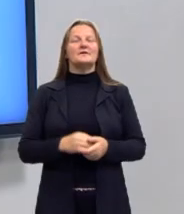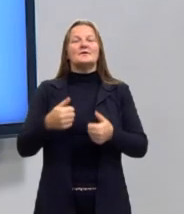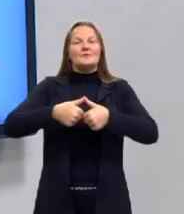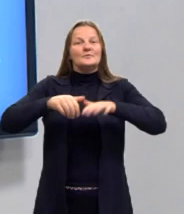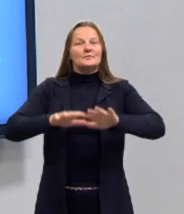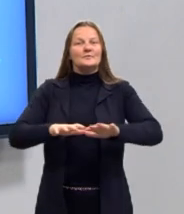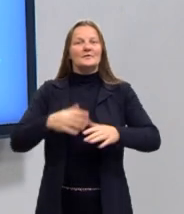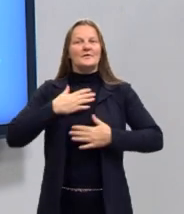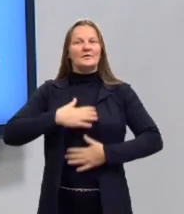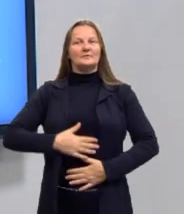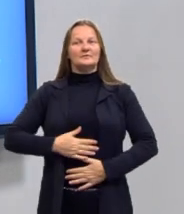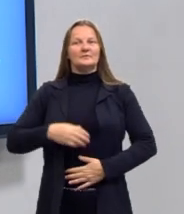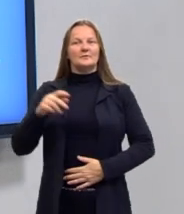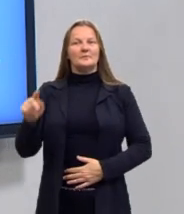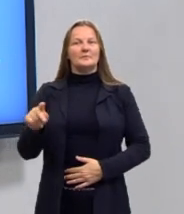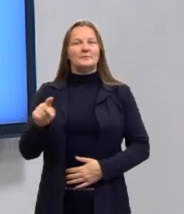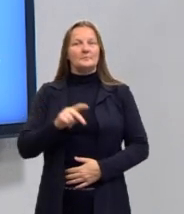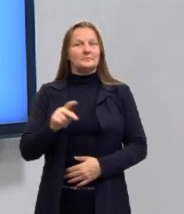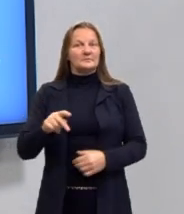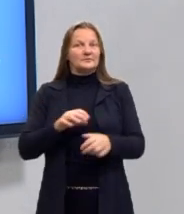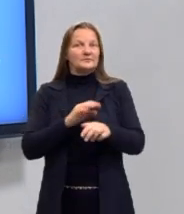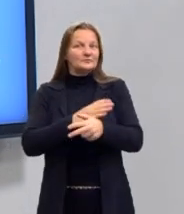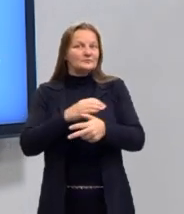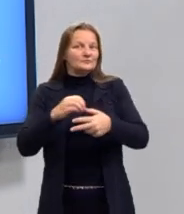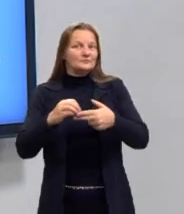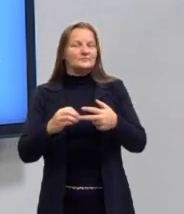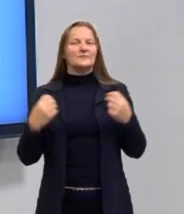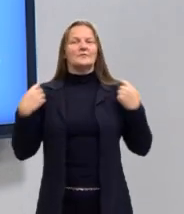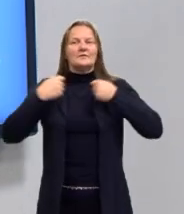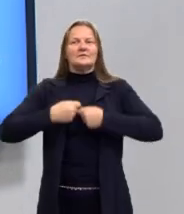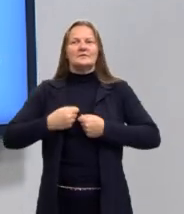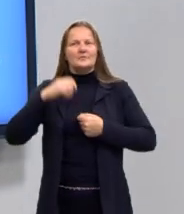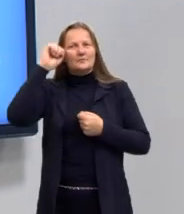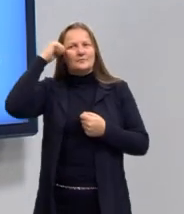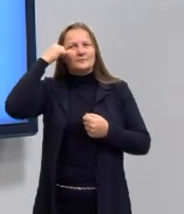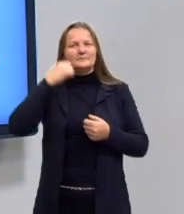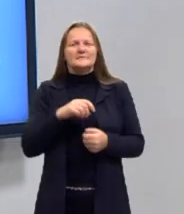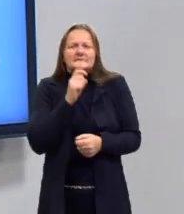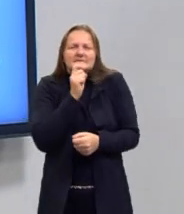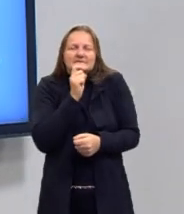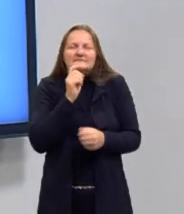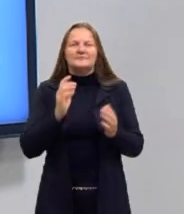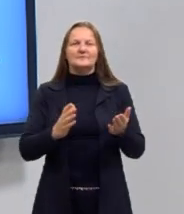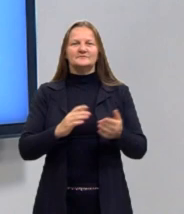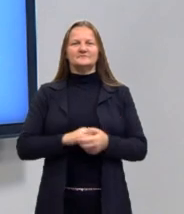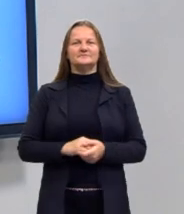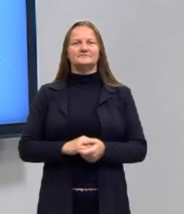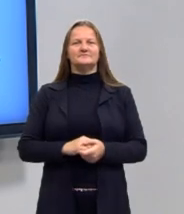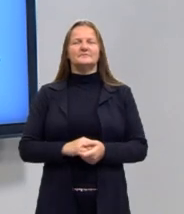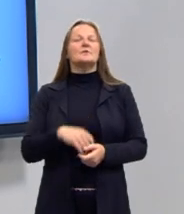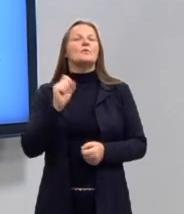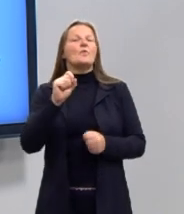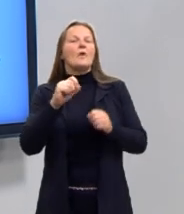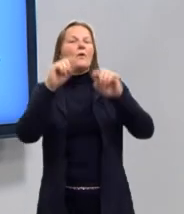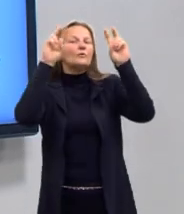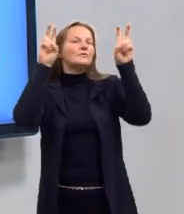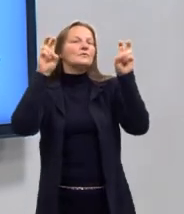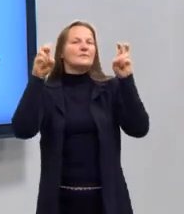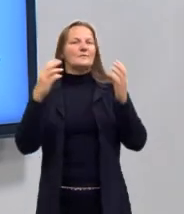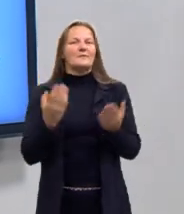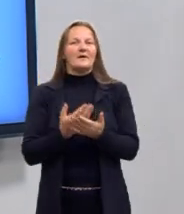aqui com a camiseta do projeto e um casaquinho preto que hoje está mais friozinho né qual vai ser o nosso assunto de hoje